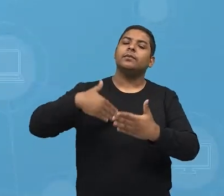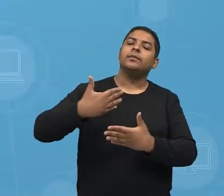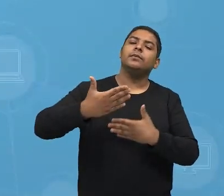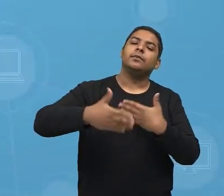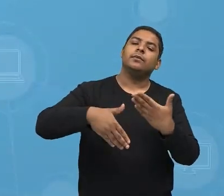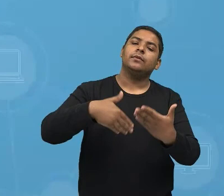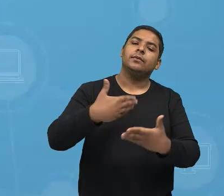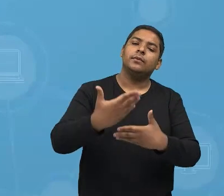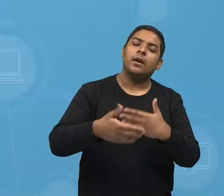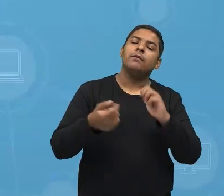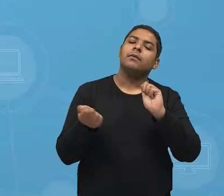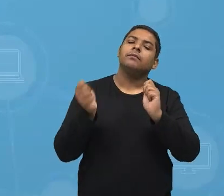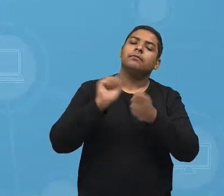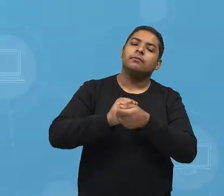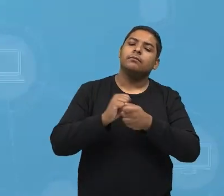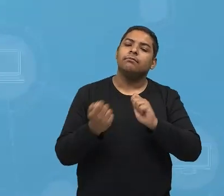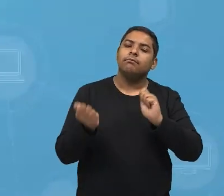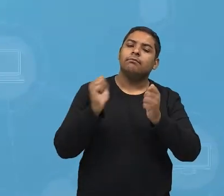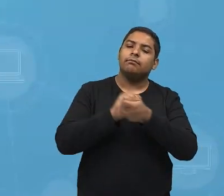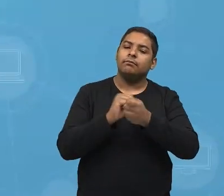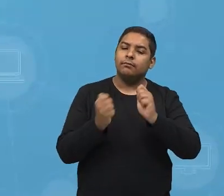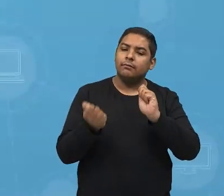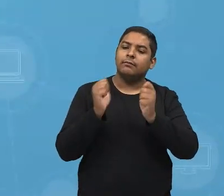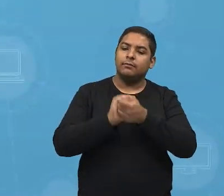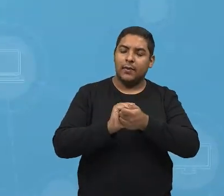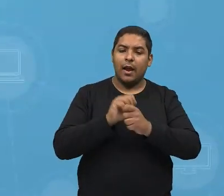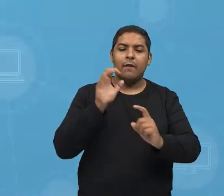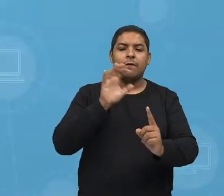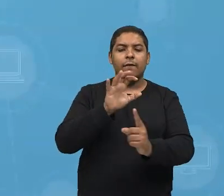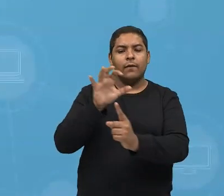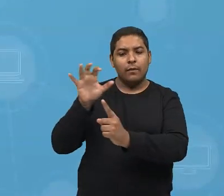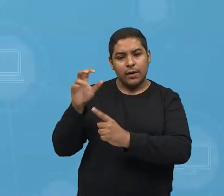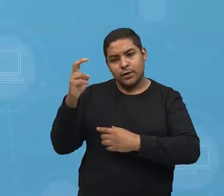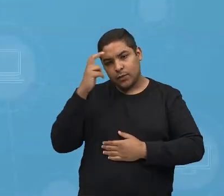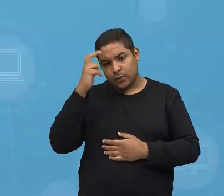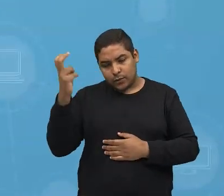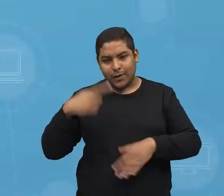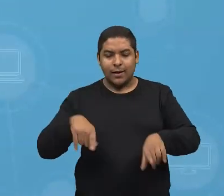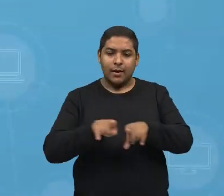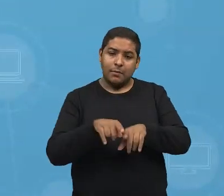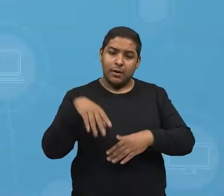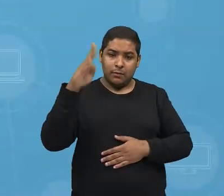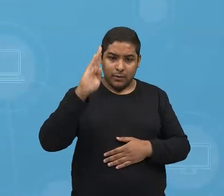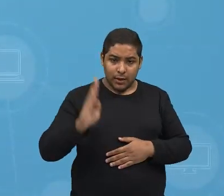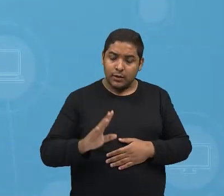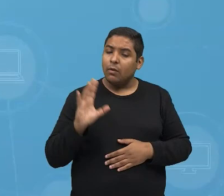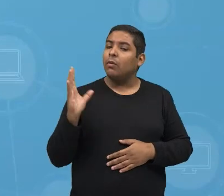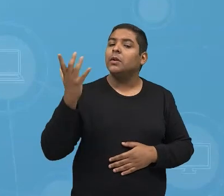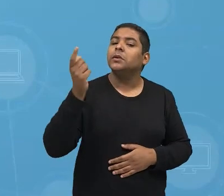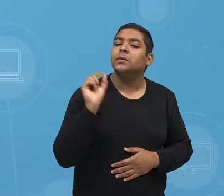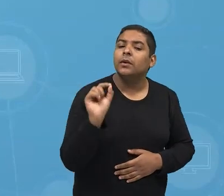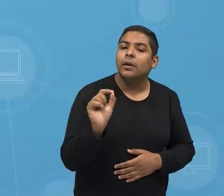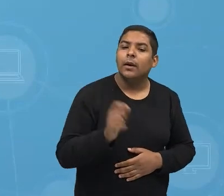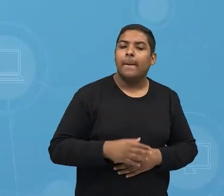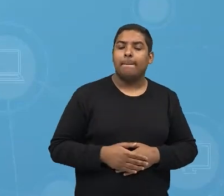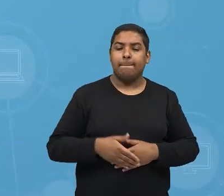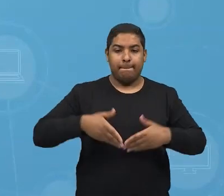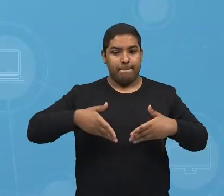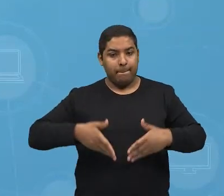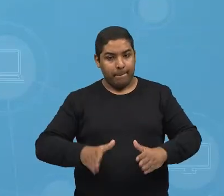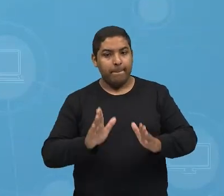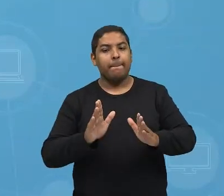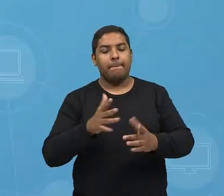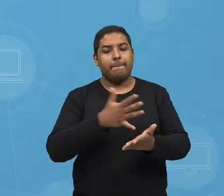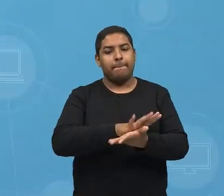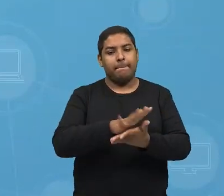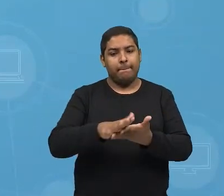vai sendo adequando às influências culturais do Brasil e acontecem o quê? Nasce o samba,